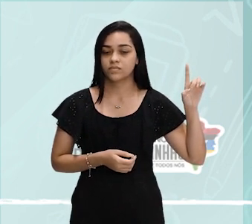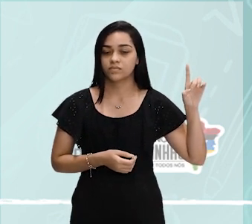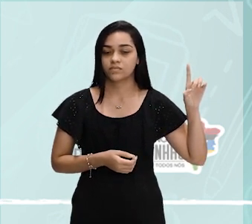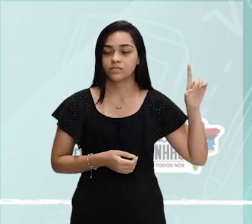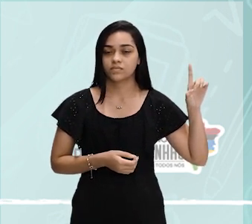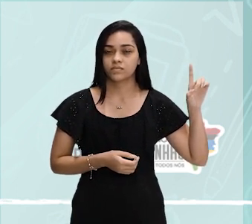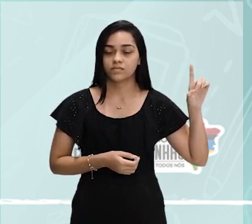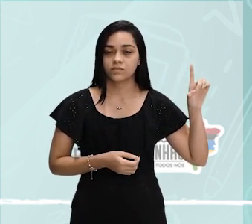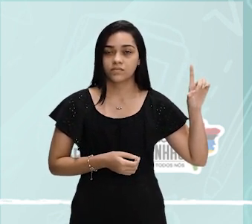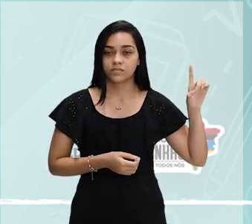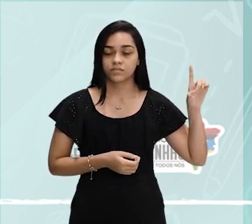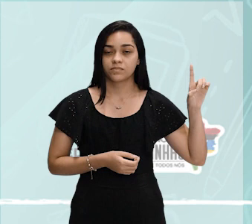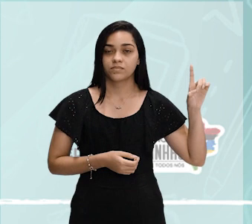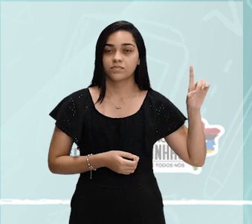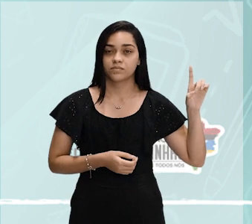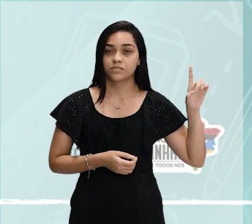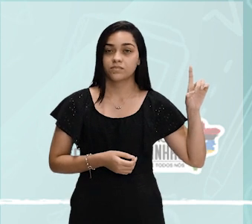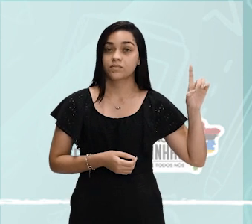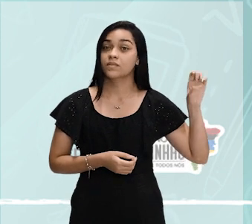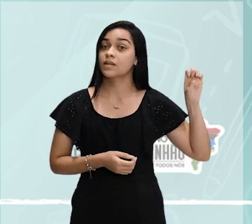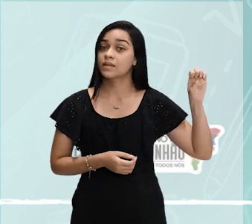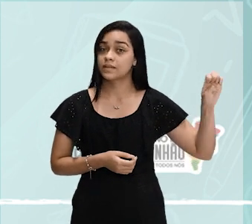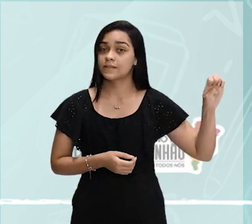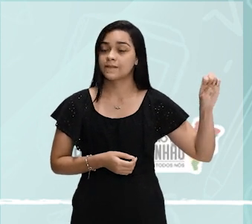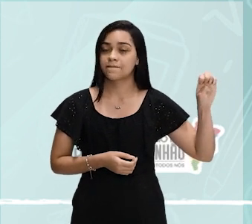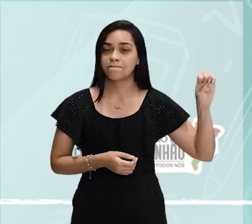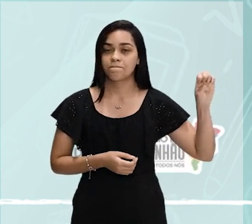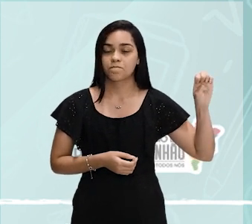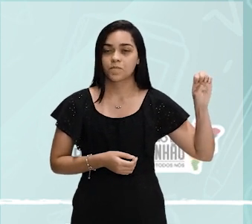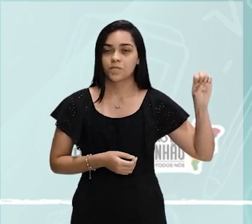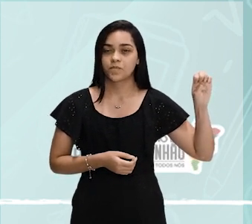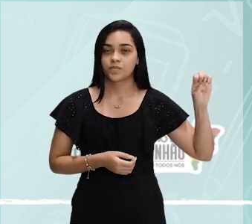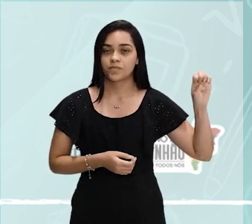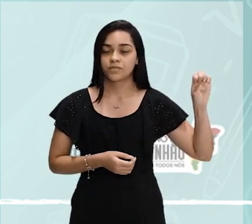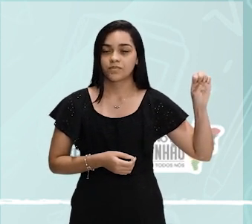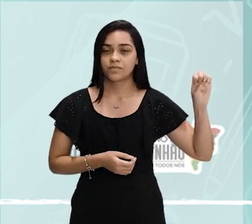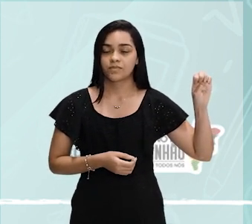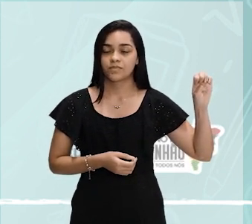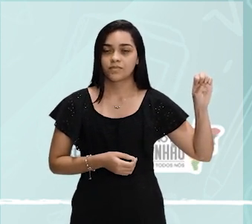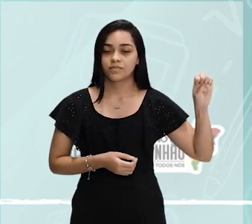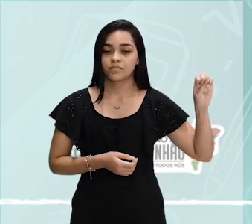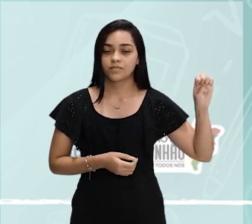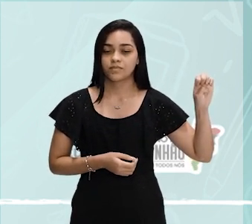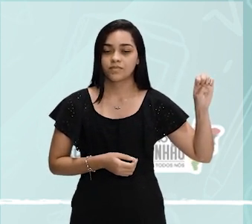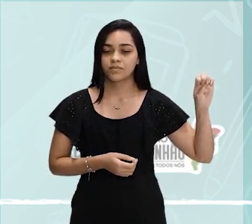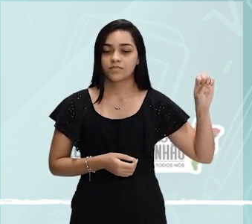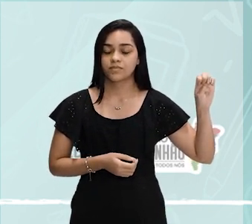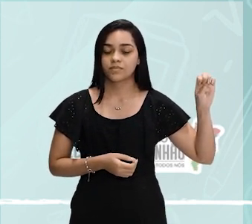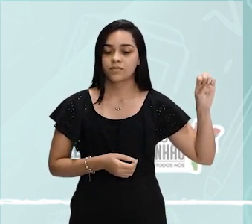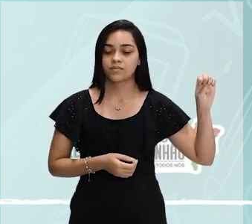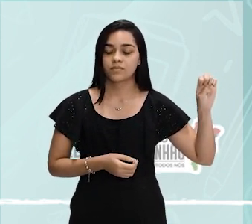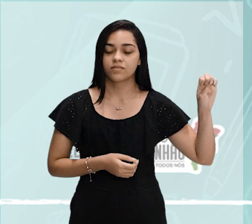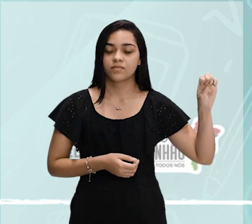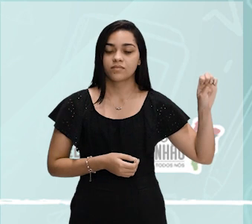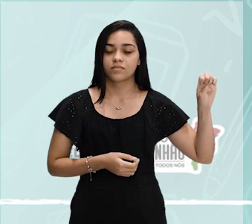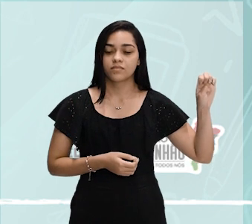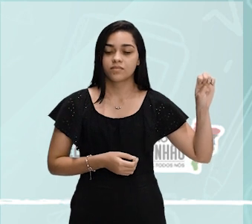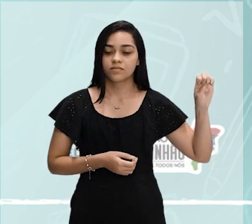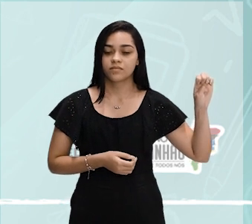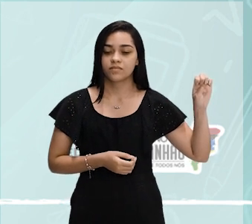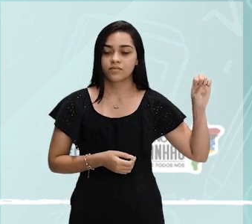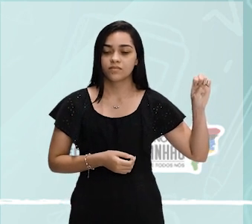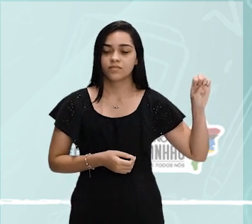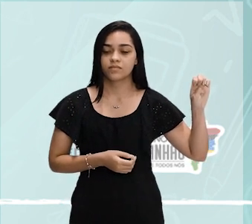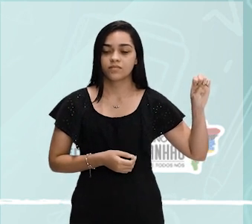música e cor. Letra E, literatura que visa a perfeição da forma, a objetividade,